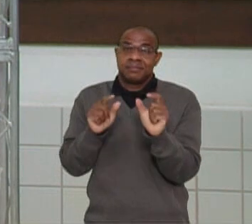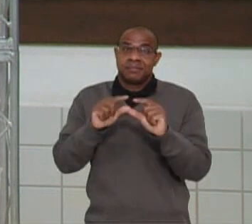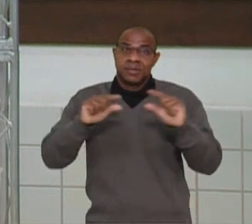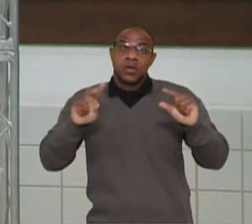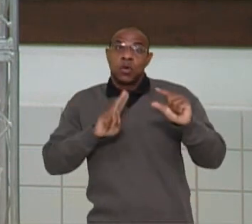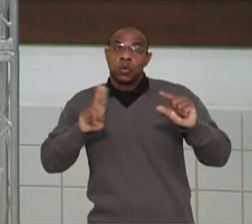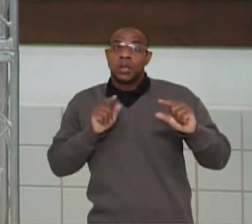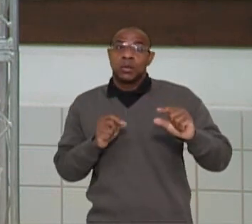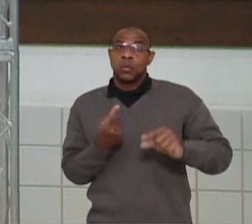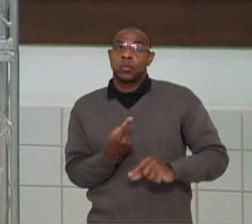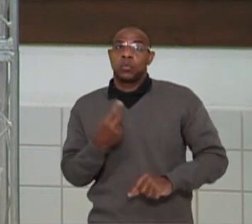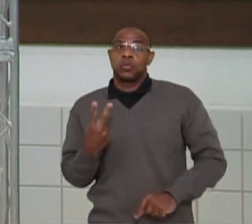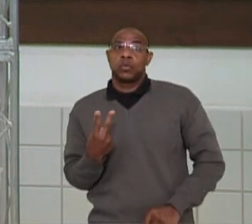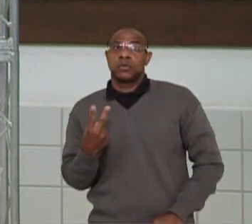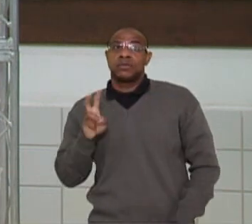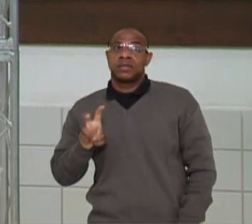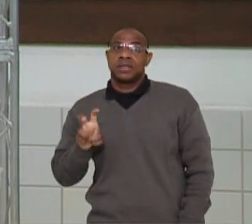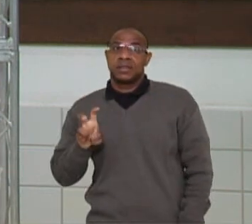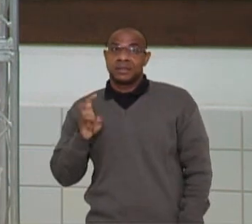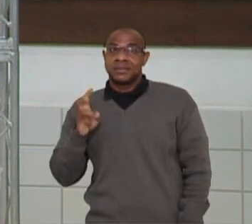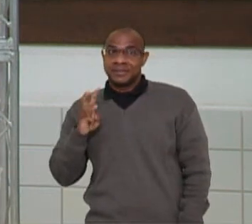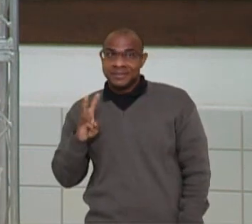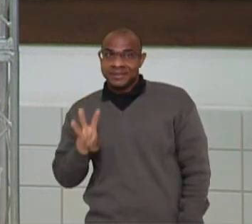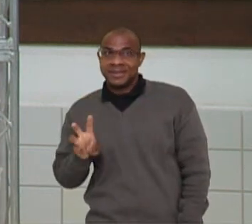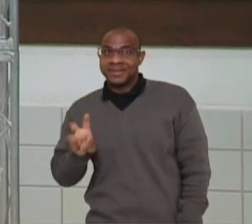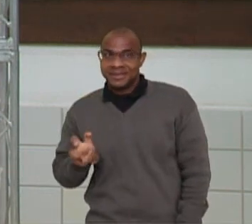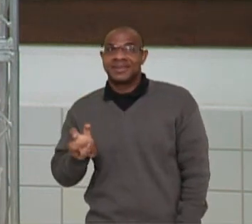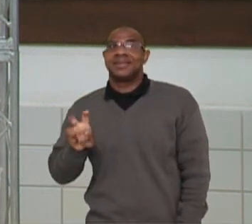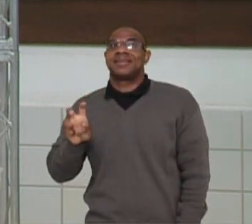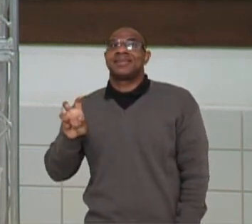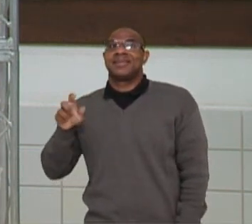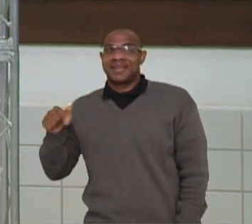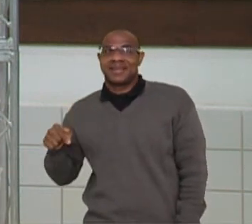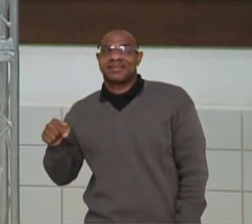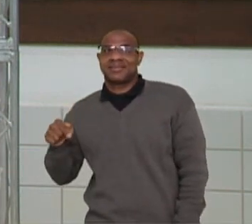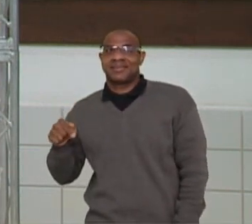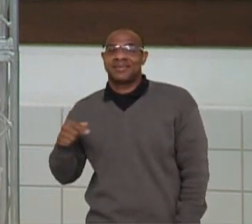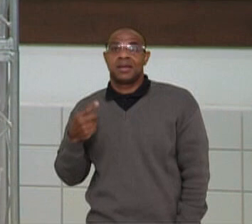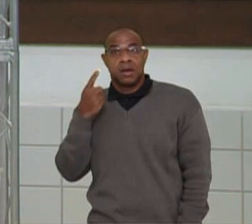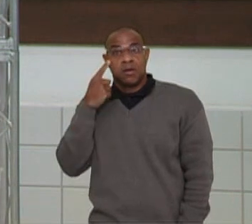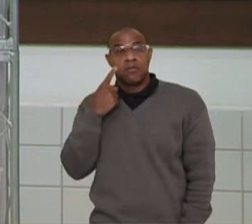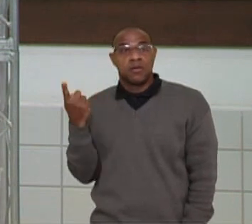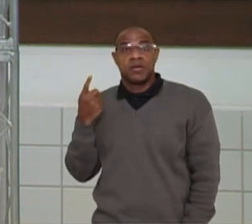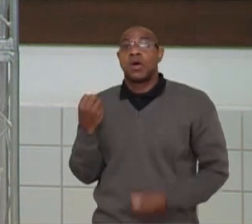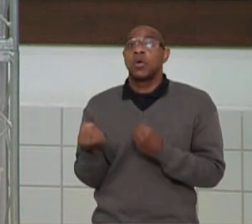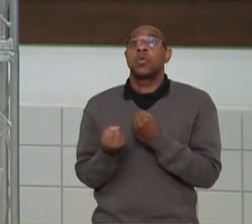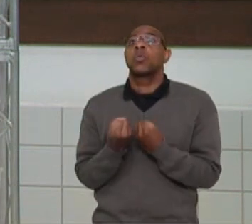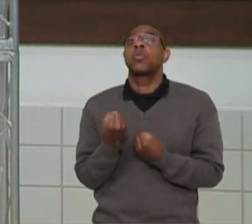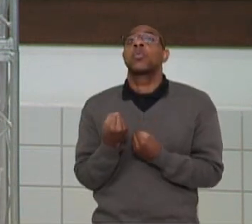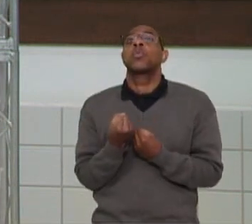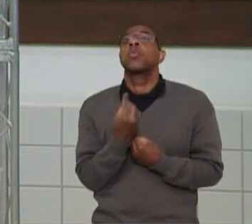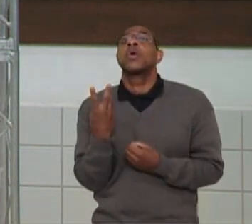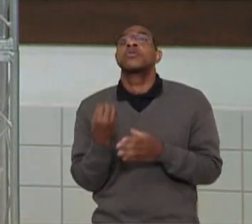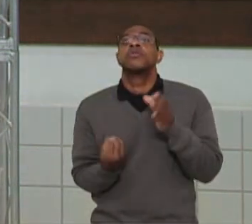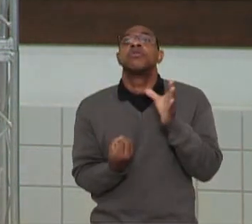os algarismos 1, 2, 3, 5 e 7. Tá? Vamos resolver no quadro esse exercício e ver como é que